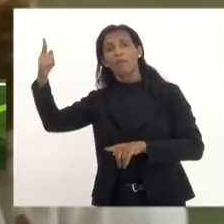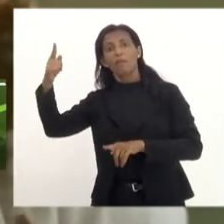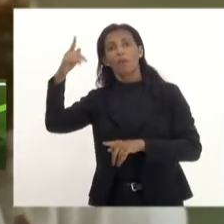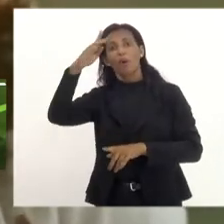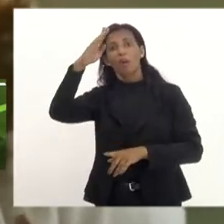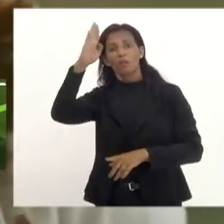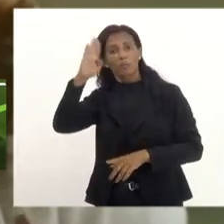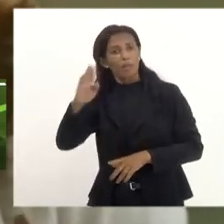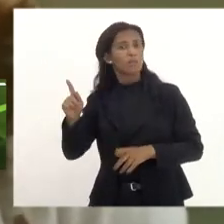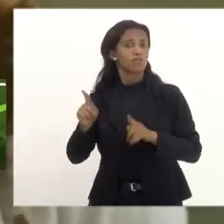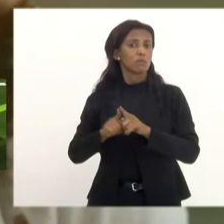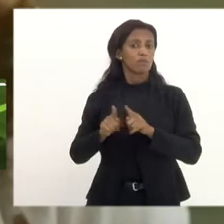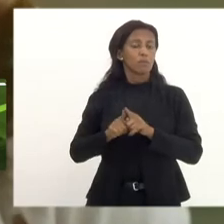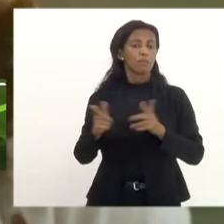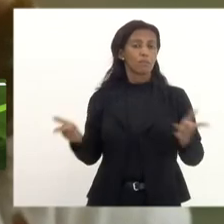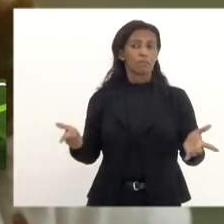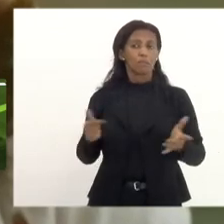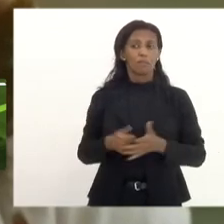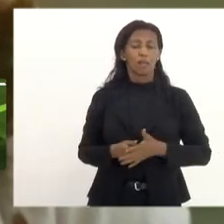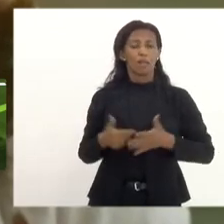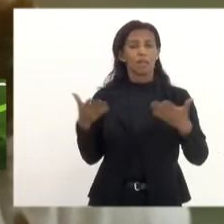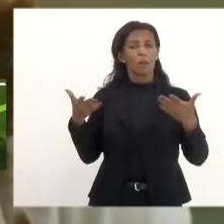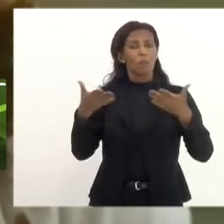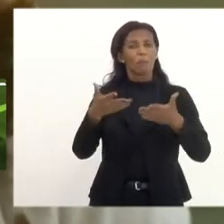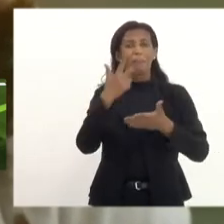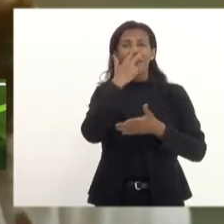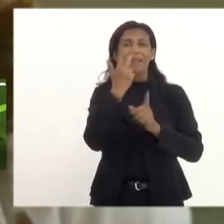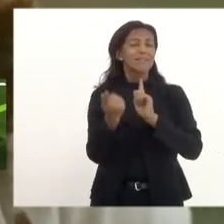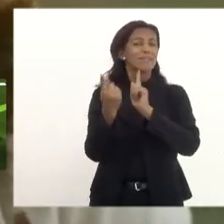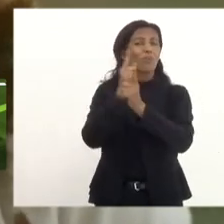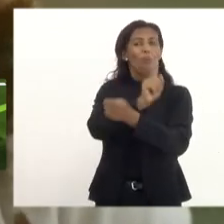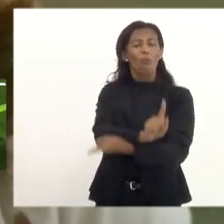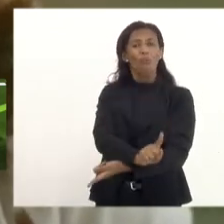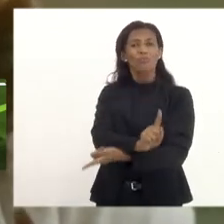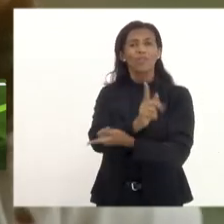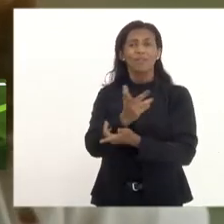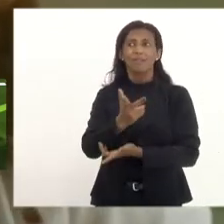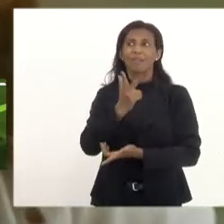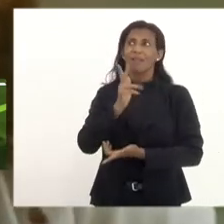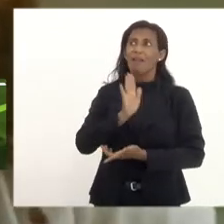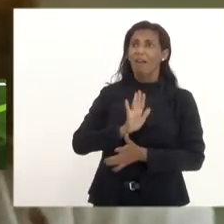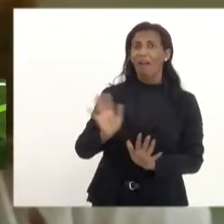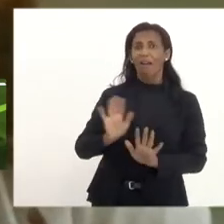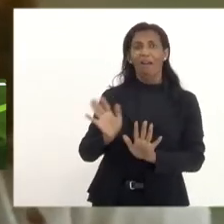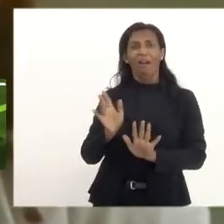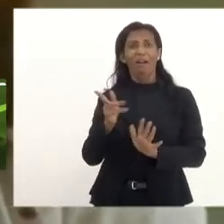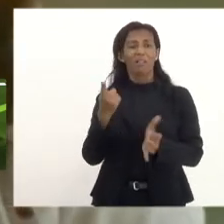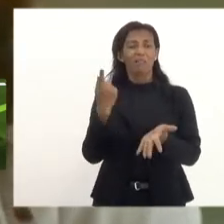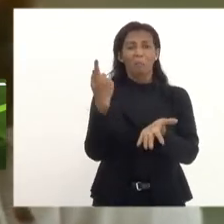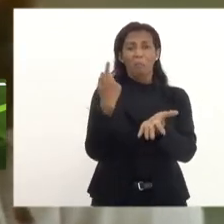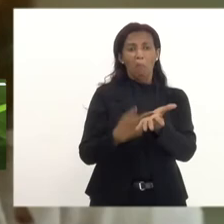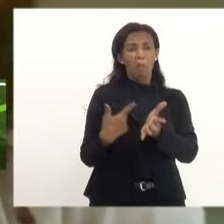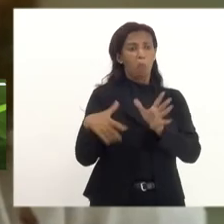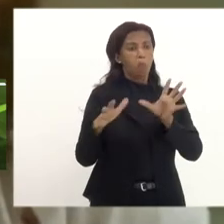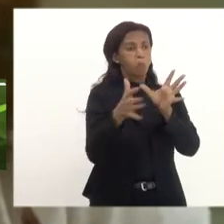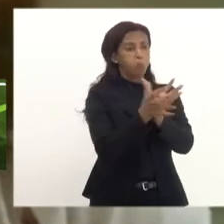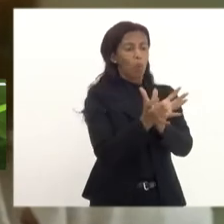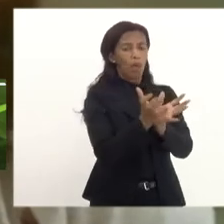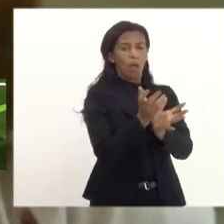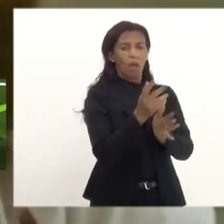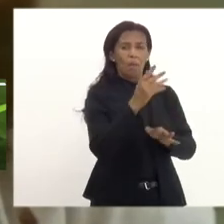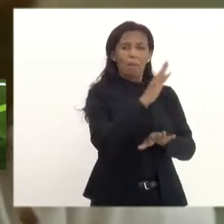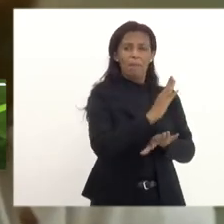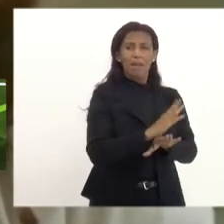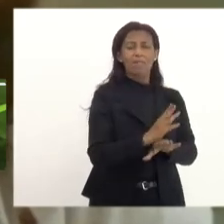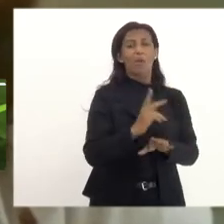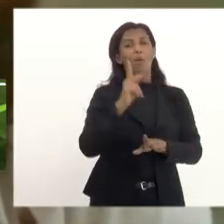início tinha a intenção contrária, né? Olha, não vamos fazer só para o Brasil, vamos fazer para as estrangeiras